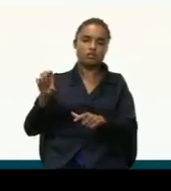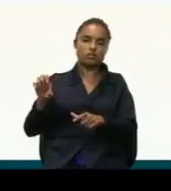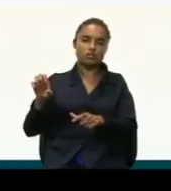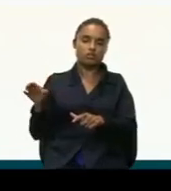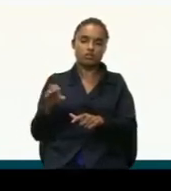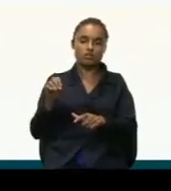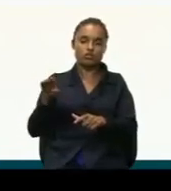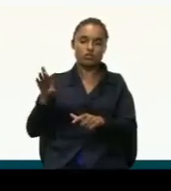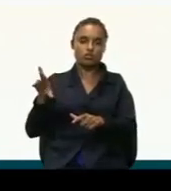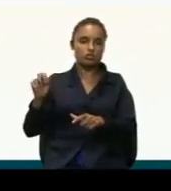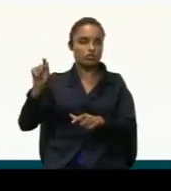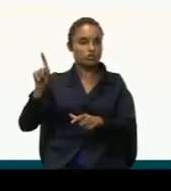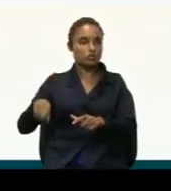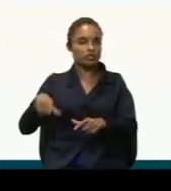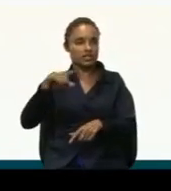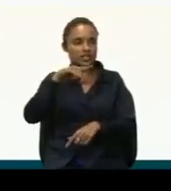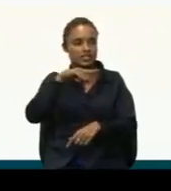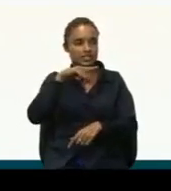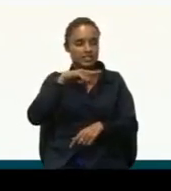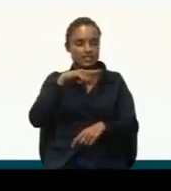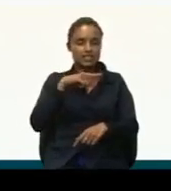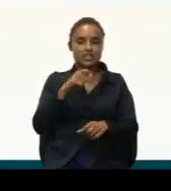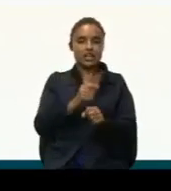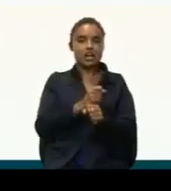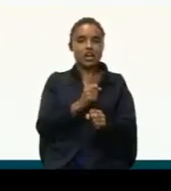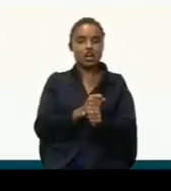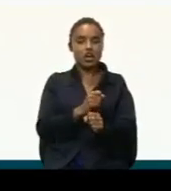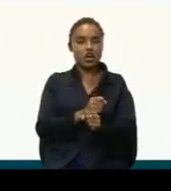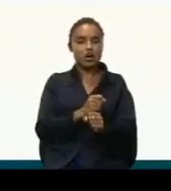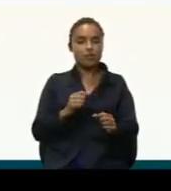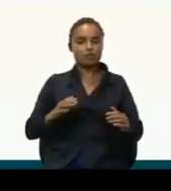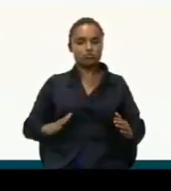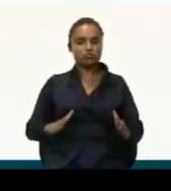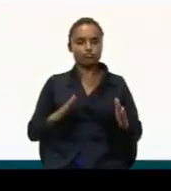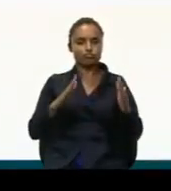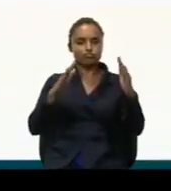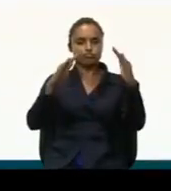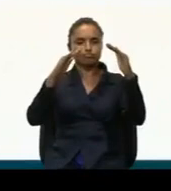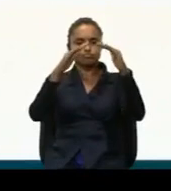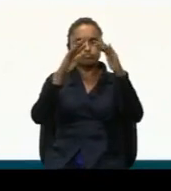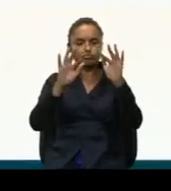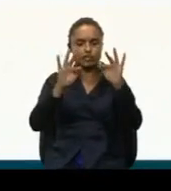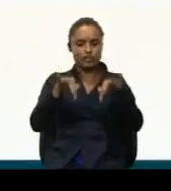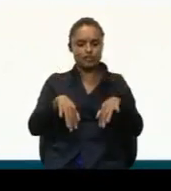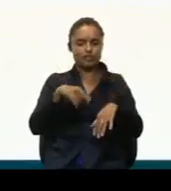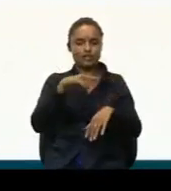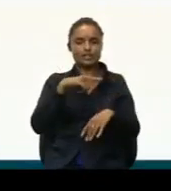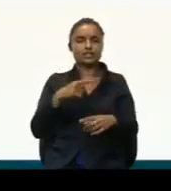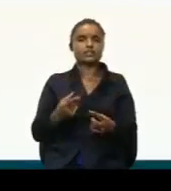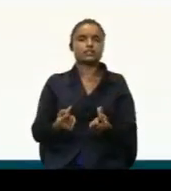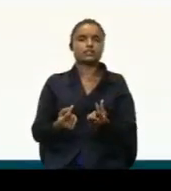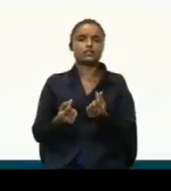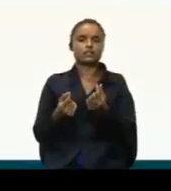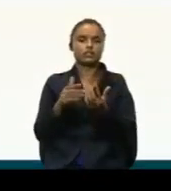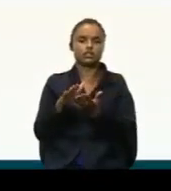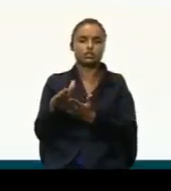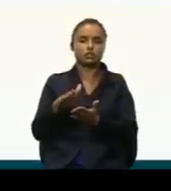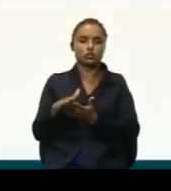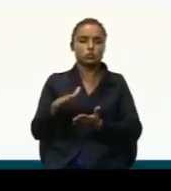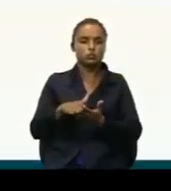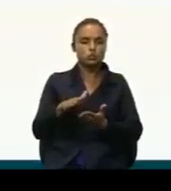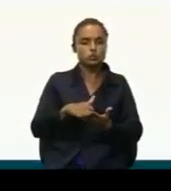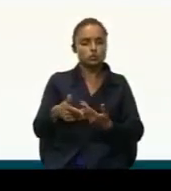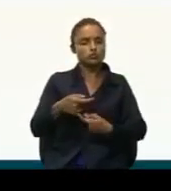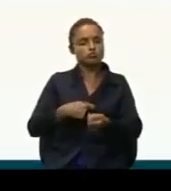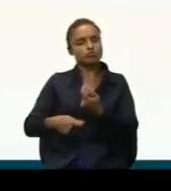onde a obra está lá no seu momento de maior custo, no seu momento onde